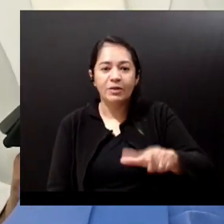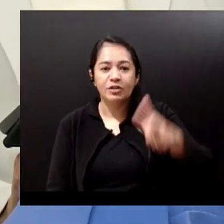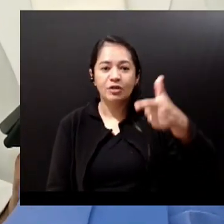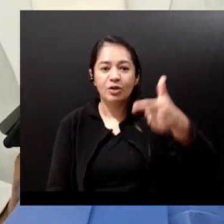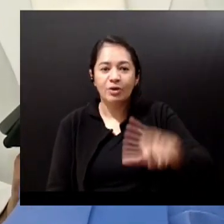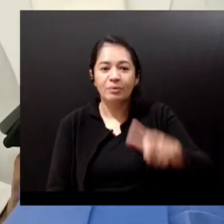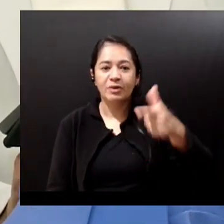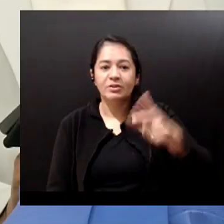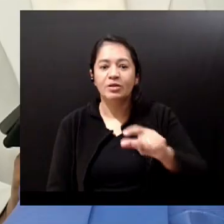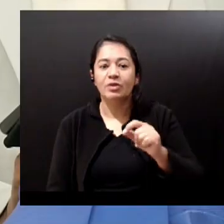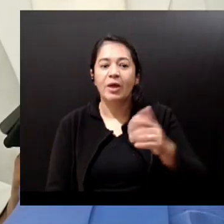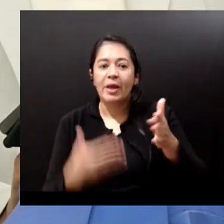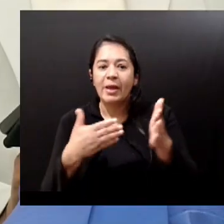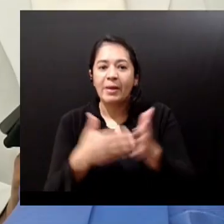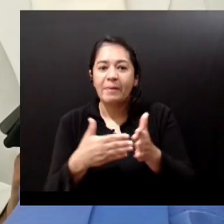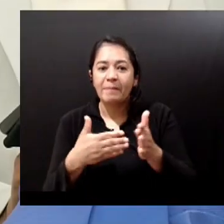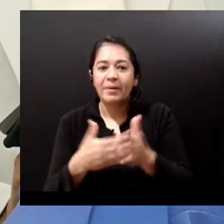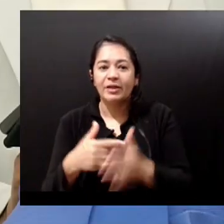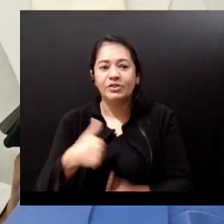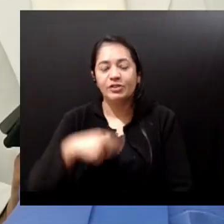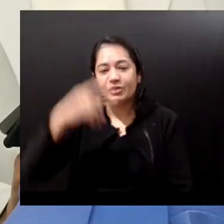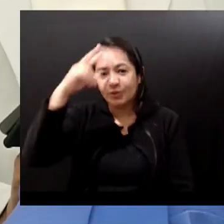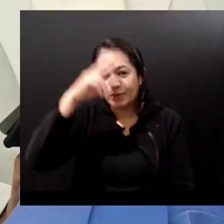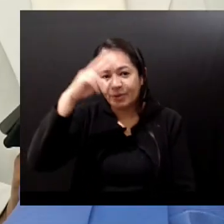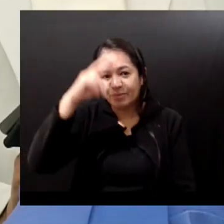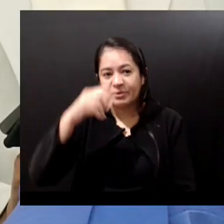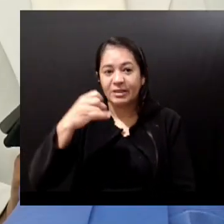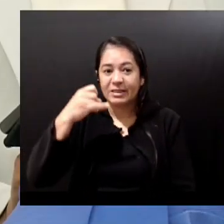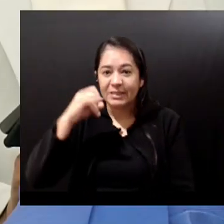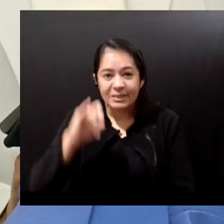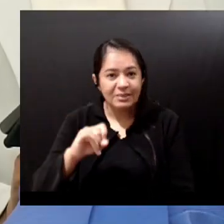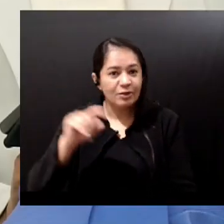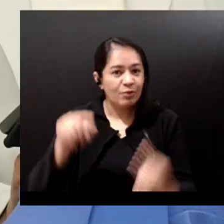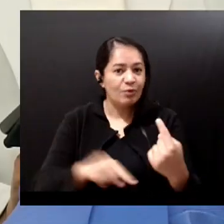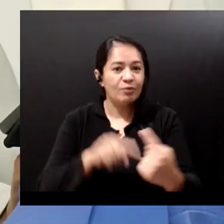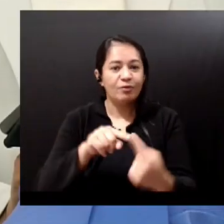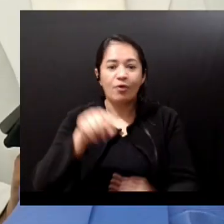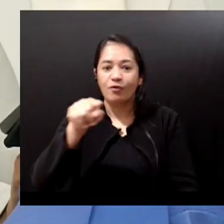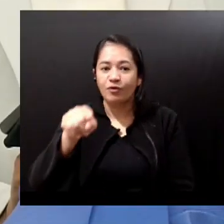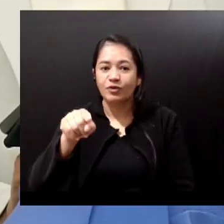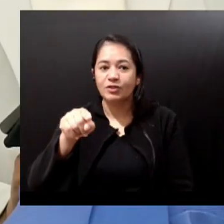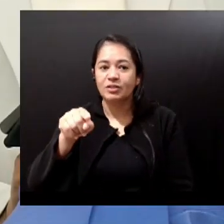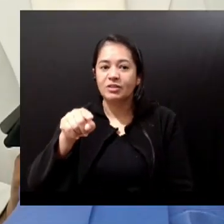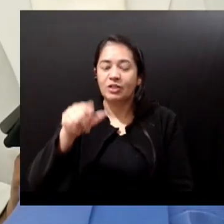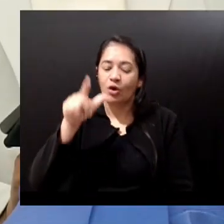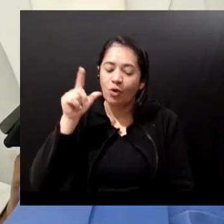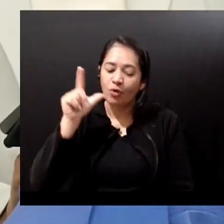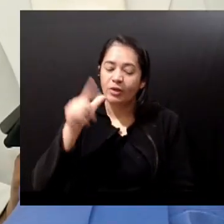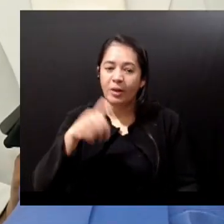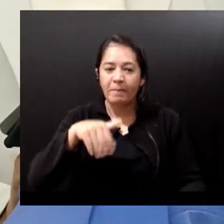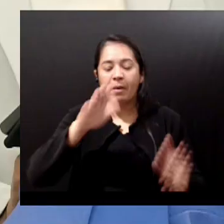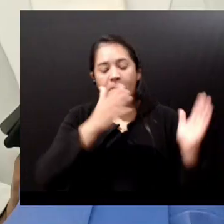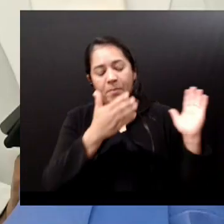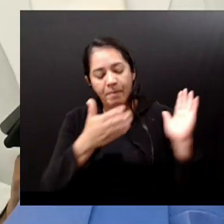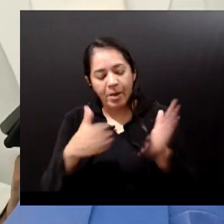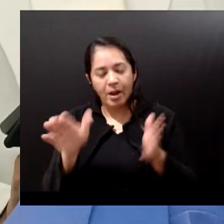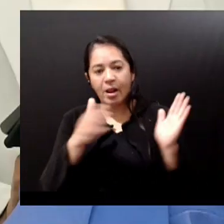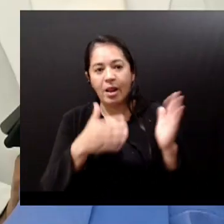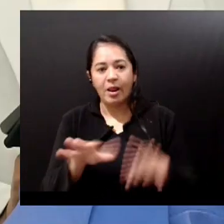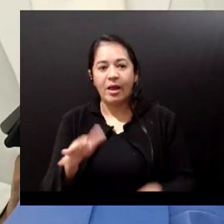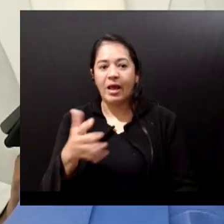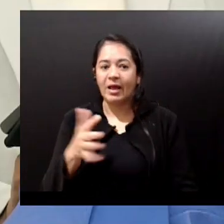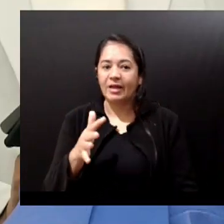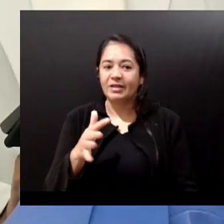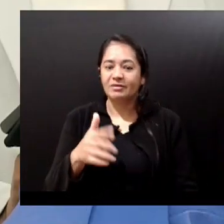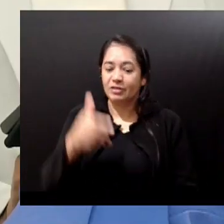Então, é o que eu disse lá no início. Se a ideia é você ter mais scores, mais produção, às vezes a intensa repetição de uma música que